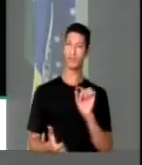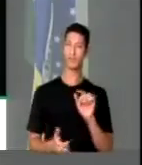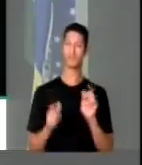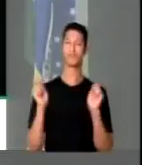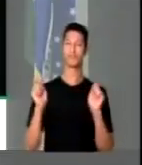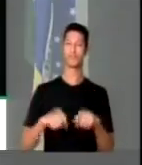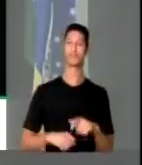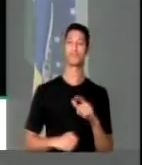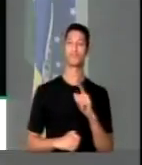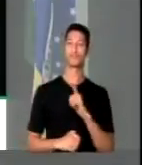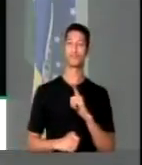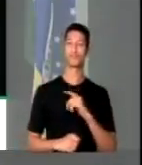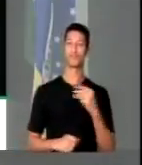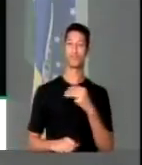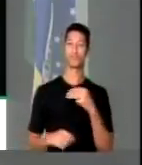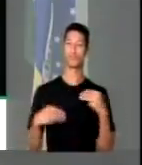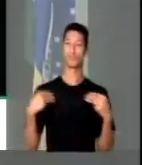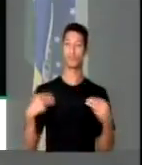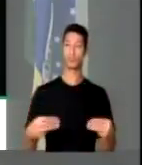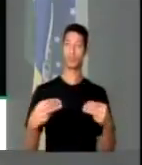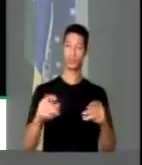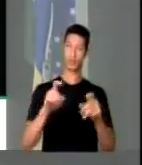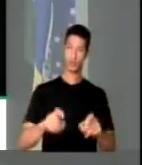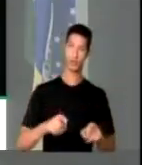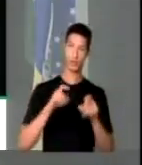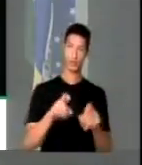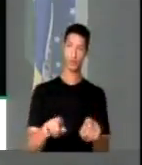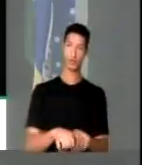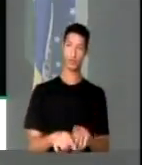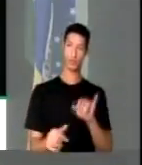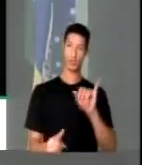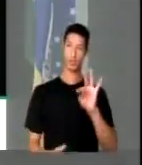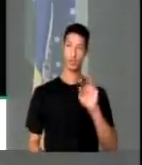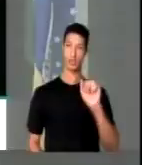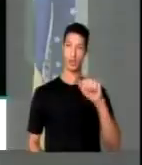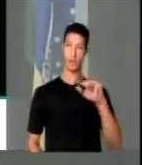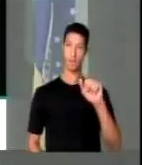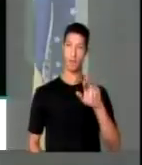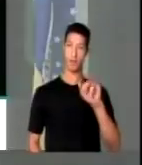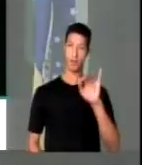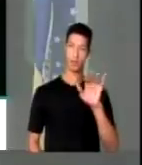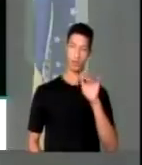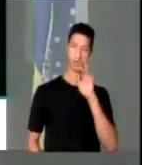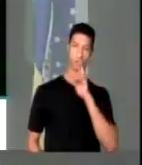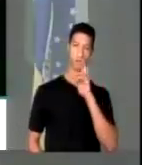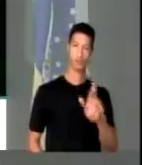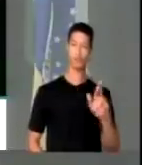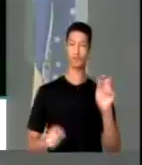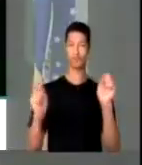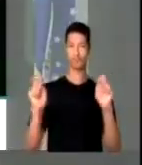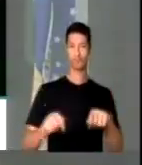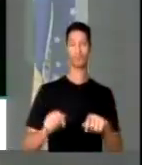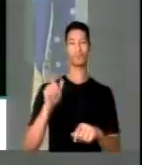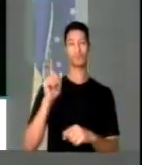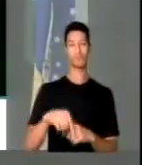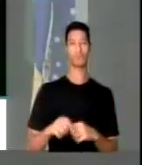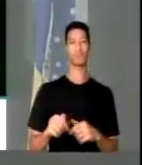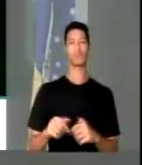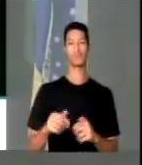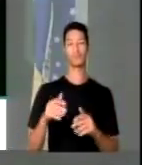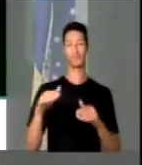evidente que a capacidade do Ministério da Agricultura e do Itamaraty em dar as respostas precisas